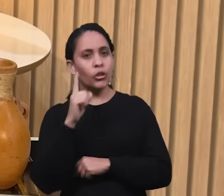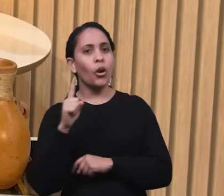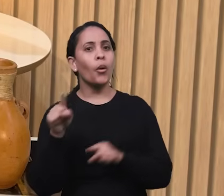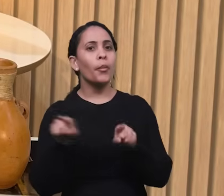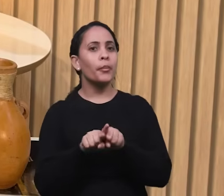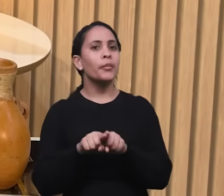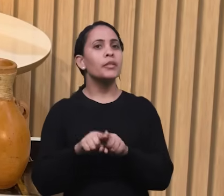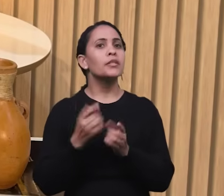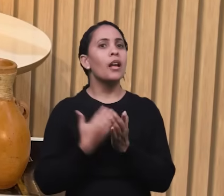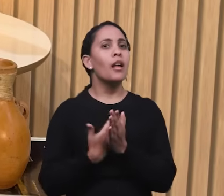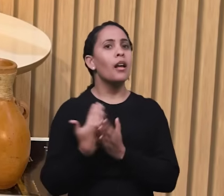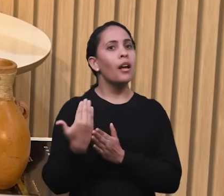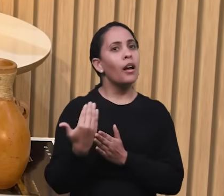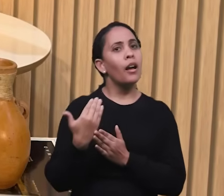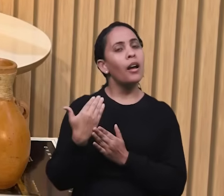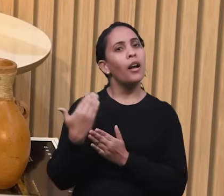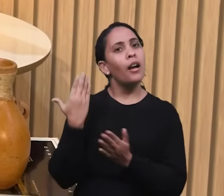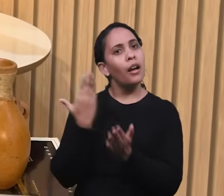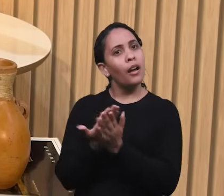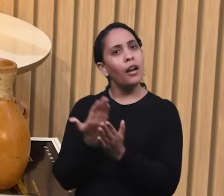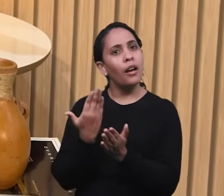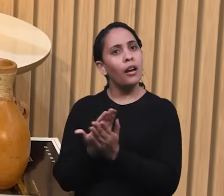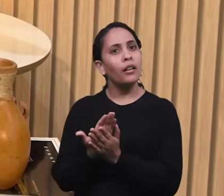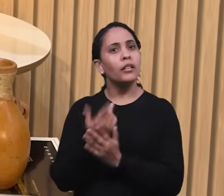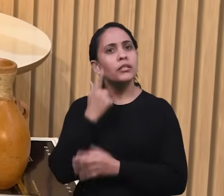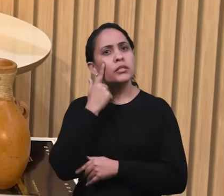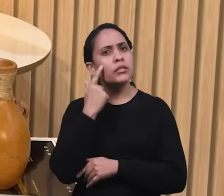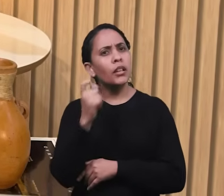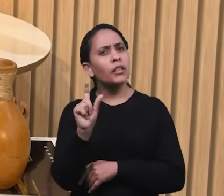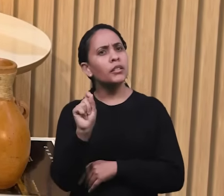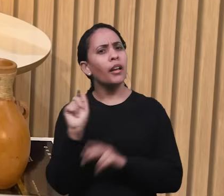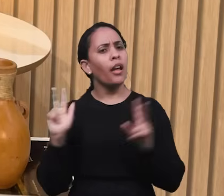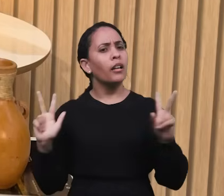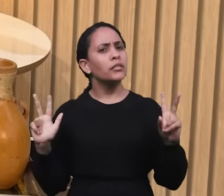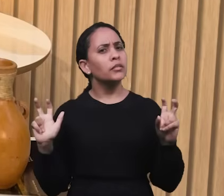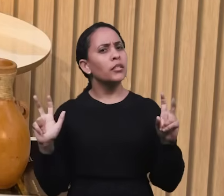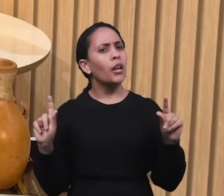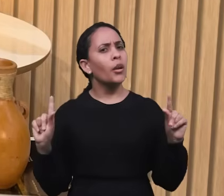essas aulas e, muito interessante, assuntos que